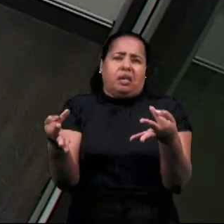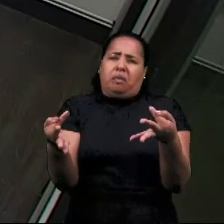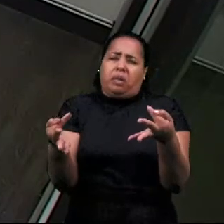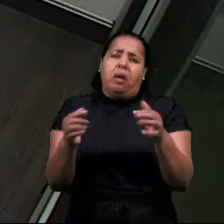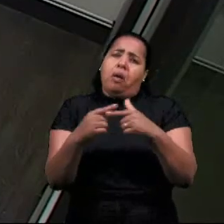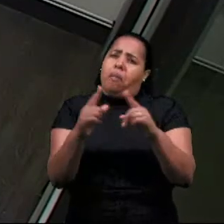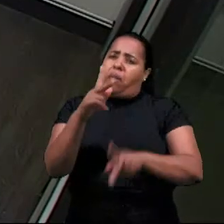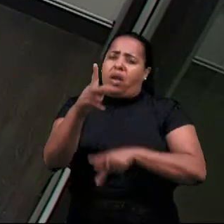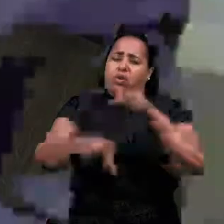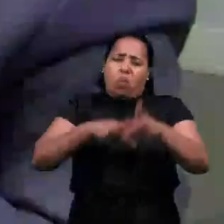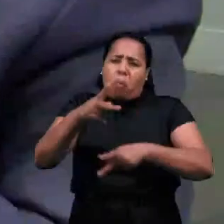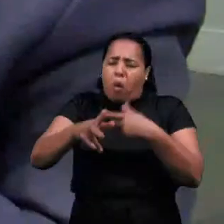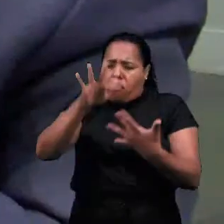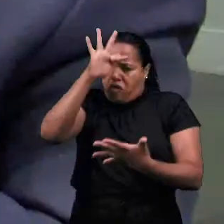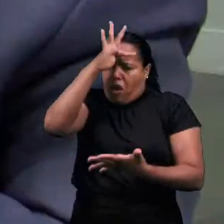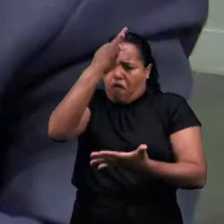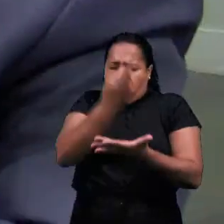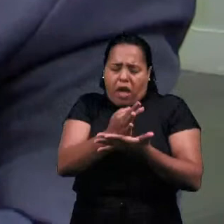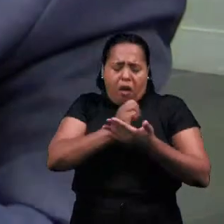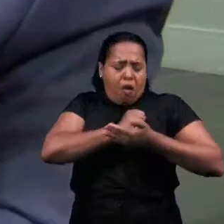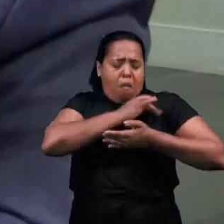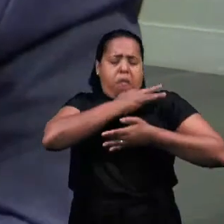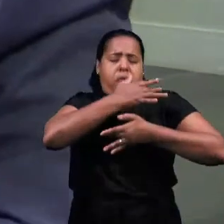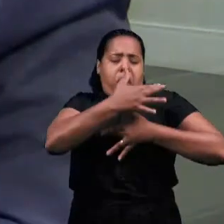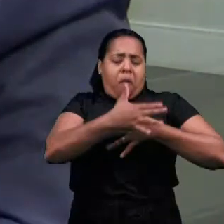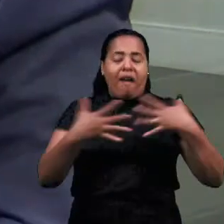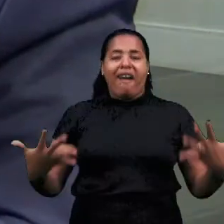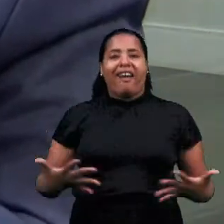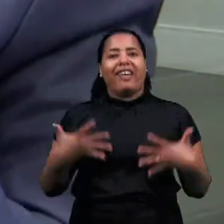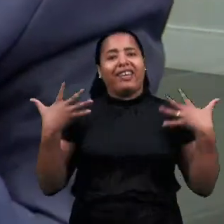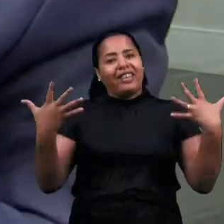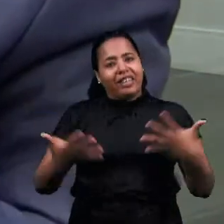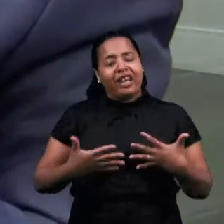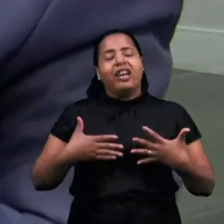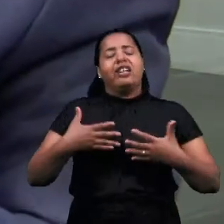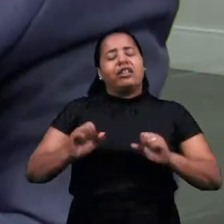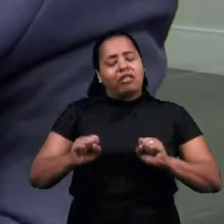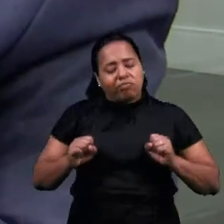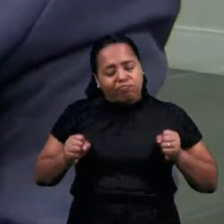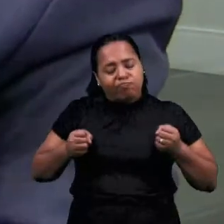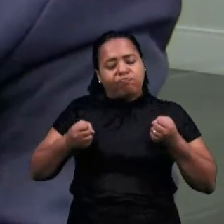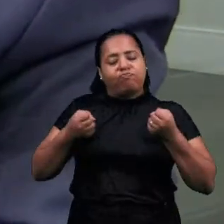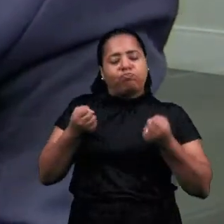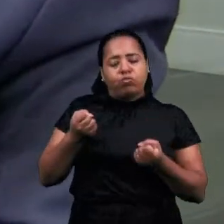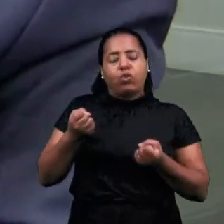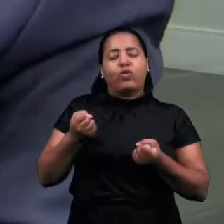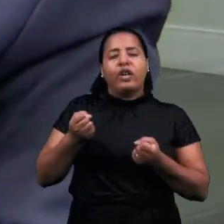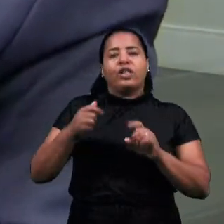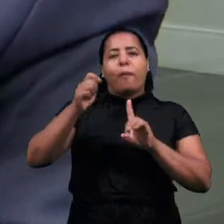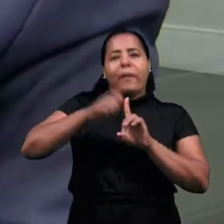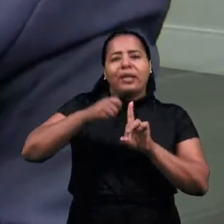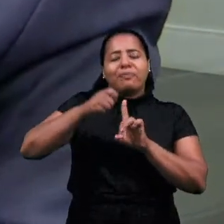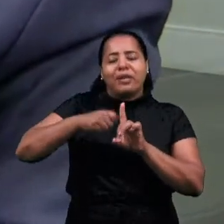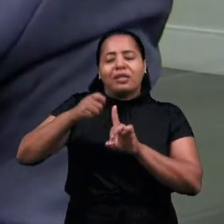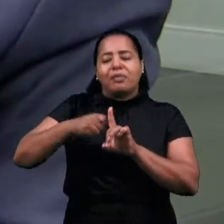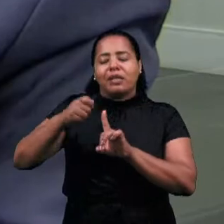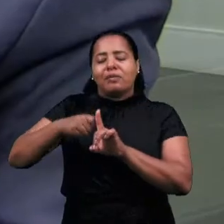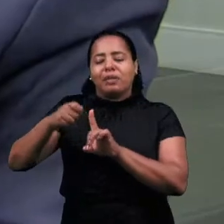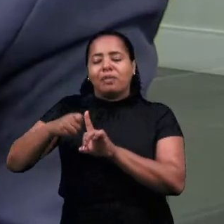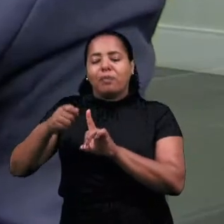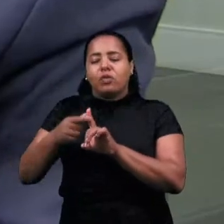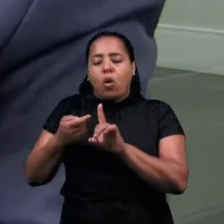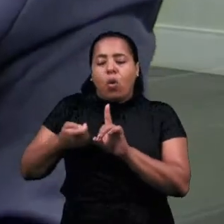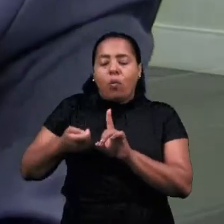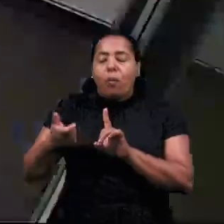de alegria. E ali nós fomos trabalhando e em poucos meses eu fui chamado para